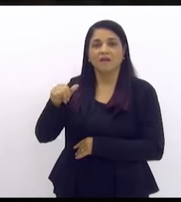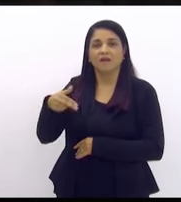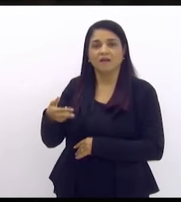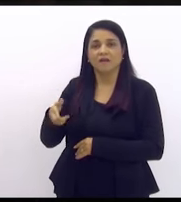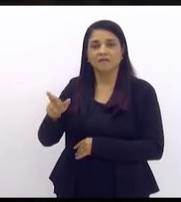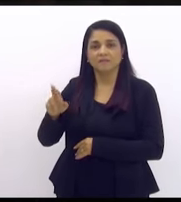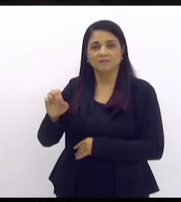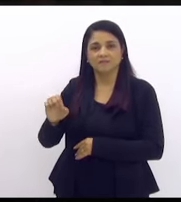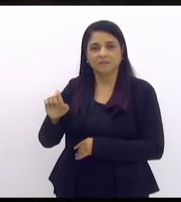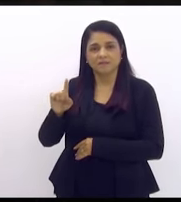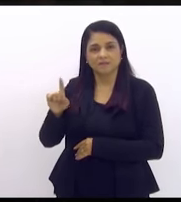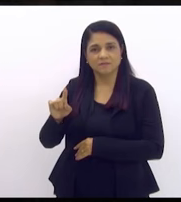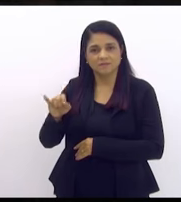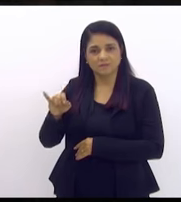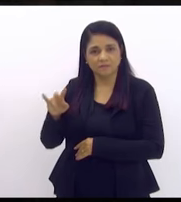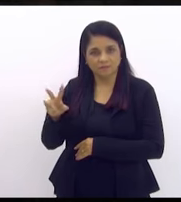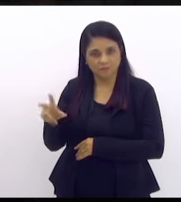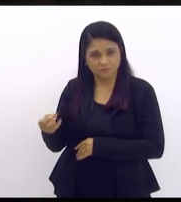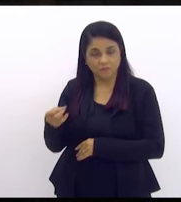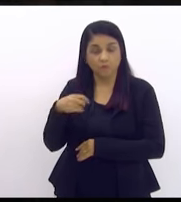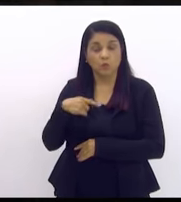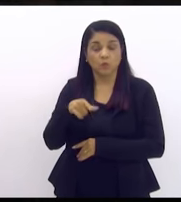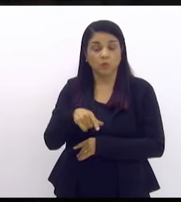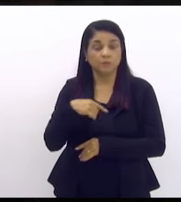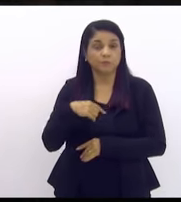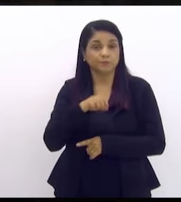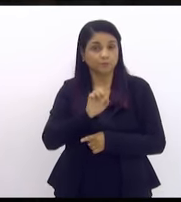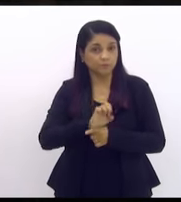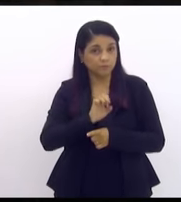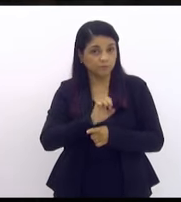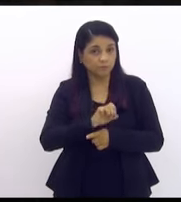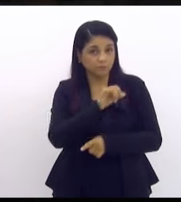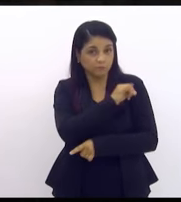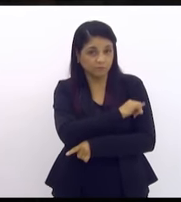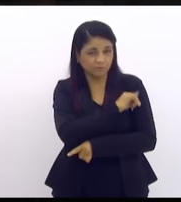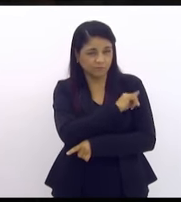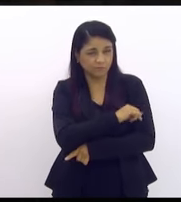que quando o Estado quebrou,